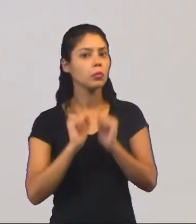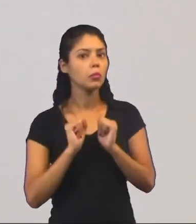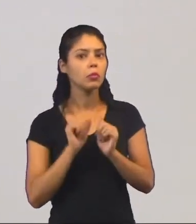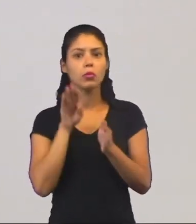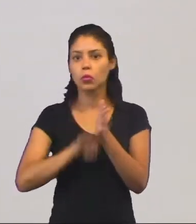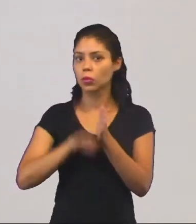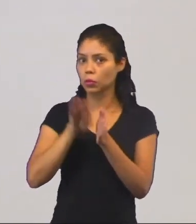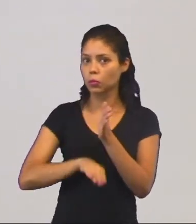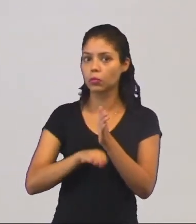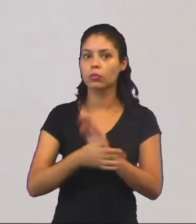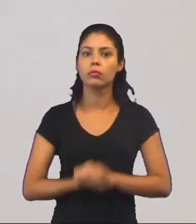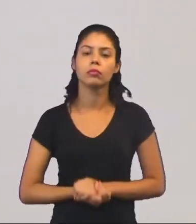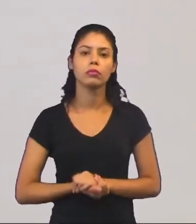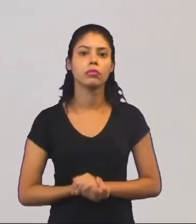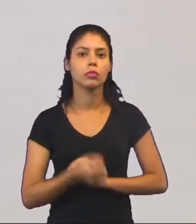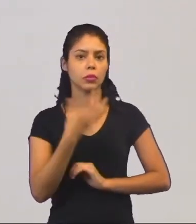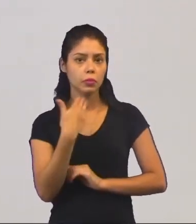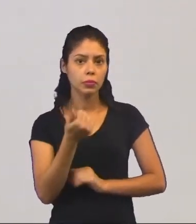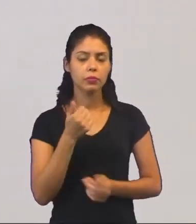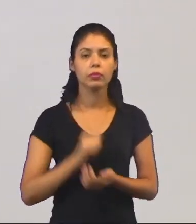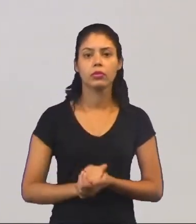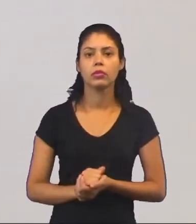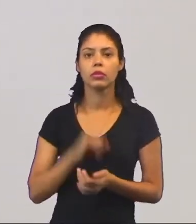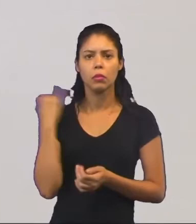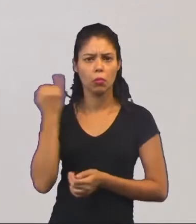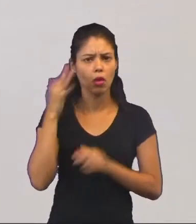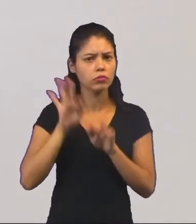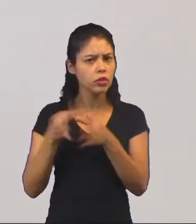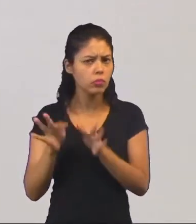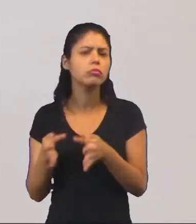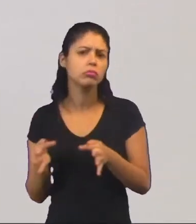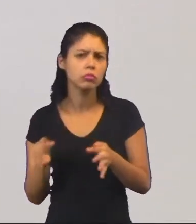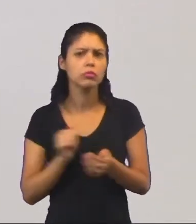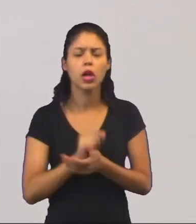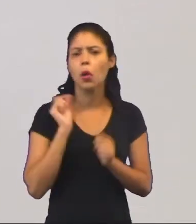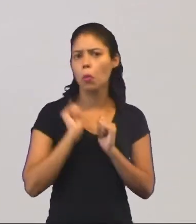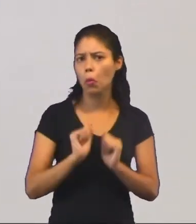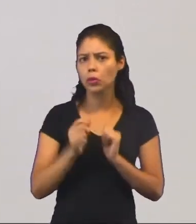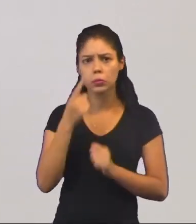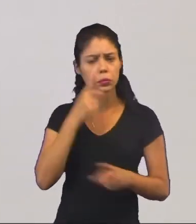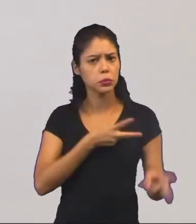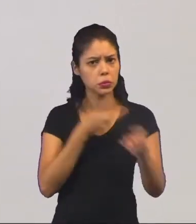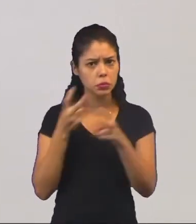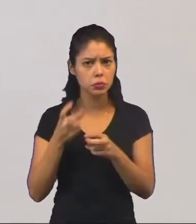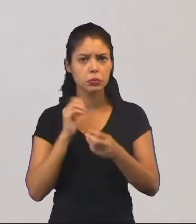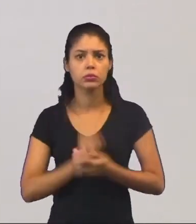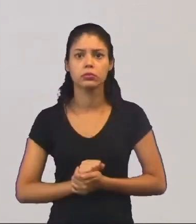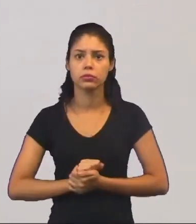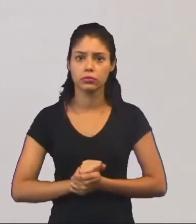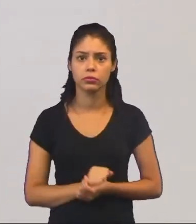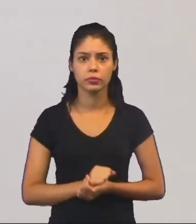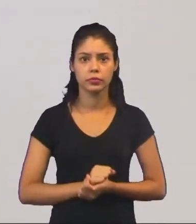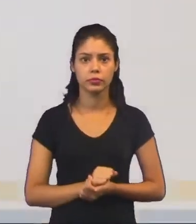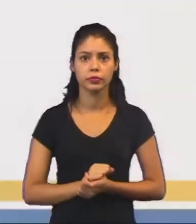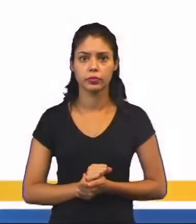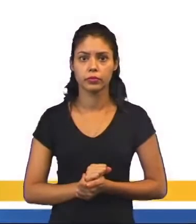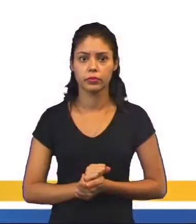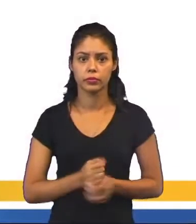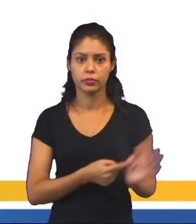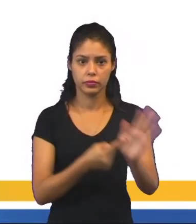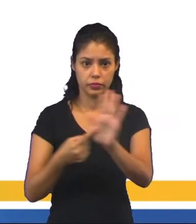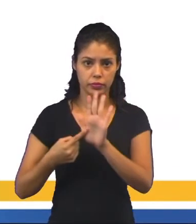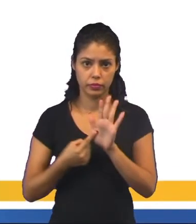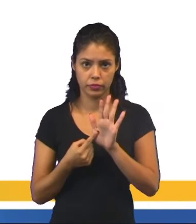ter subtração, tá? Então, é uma coisa bem simples que a gente pode observar. Então, vamos aqui dar uma